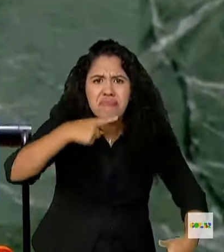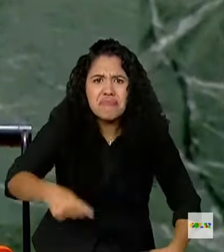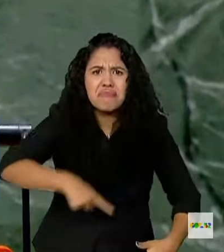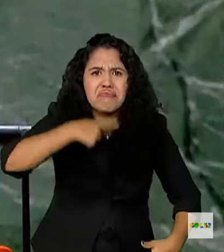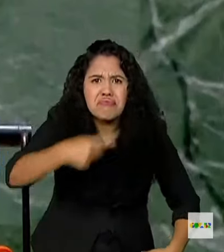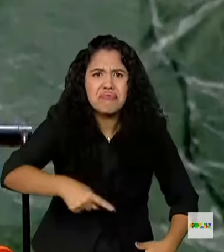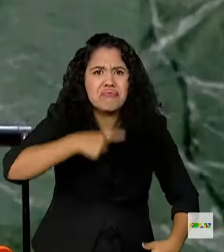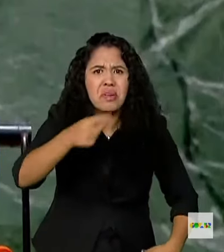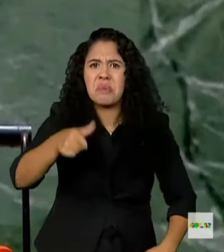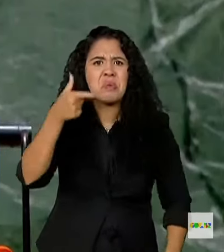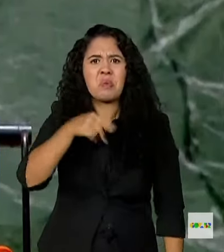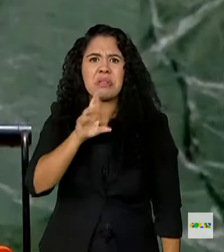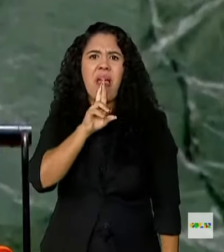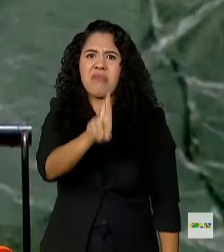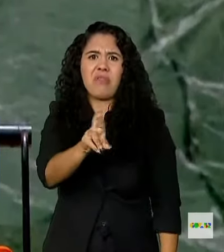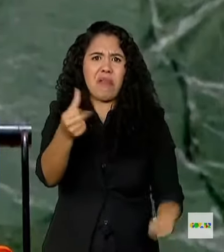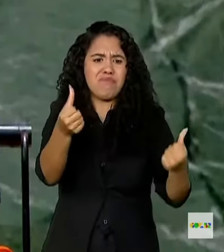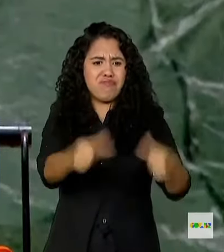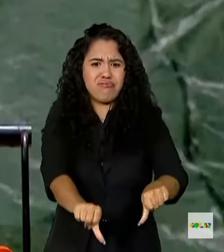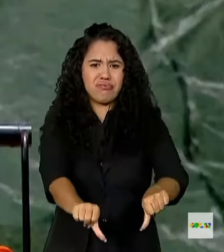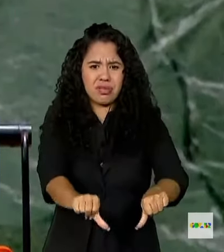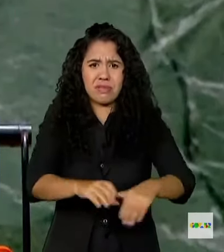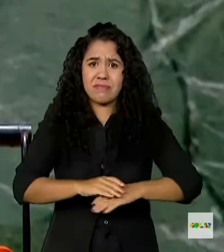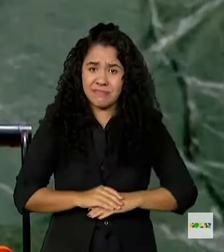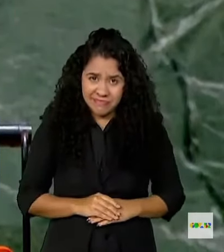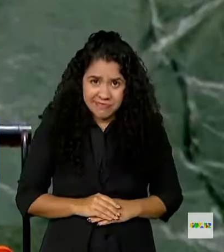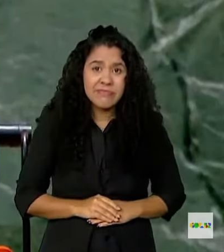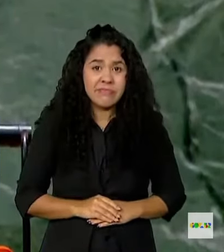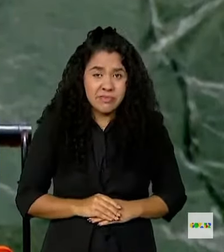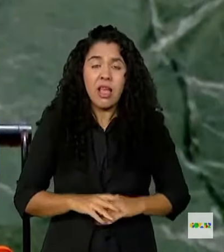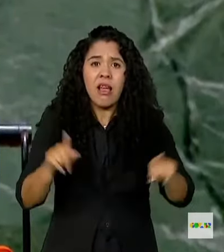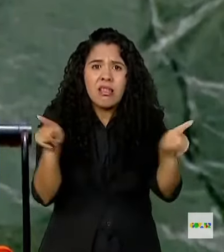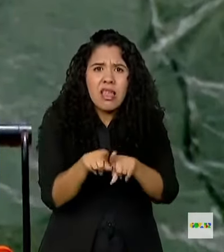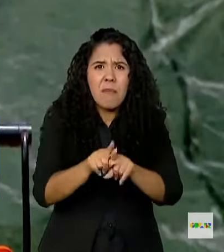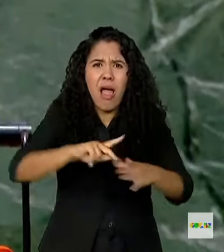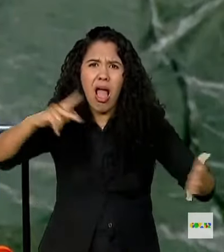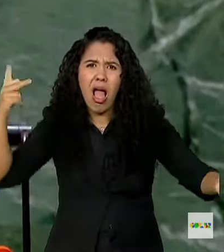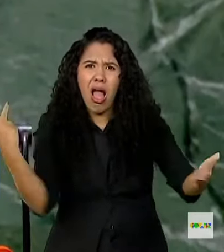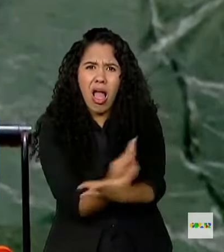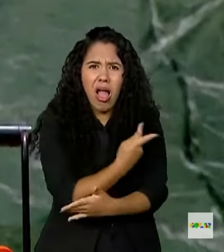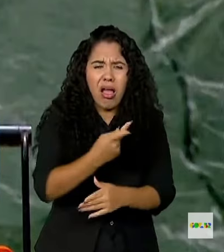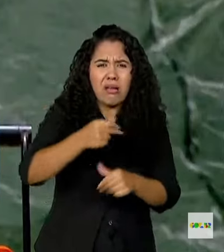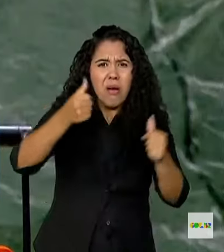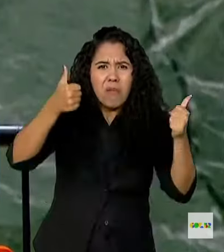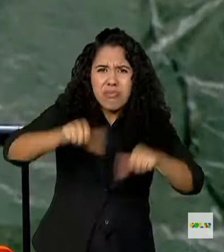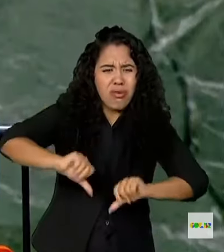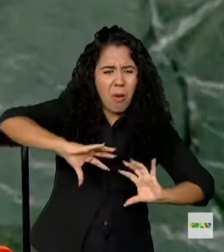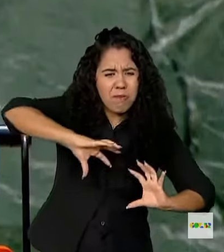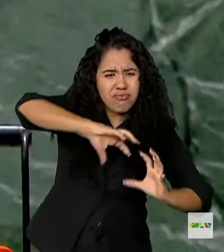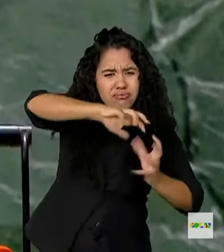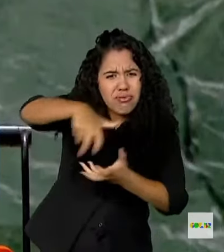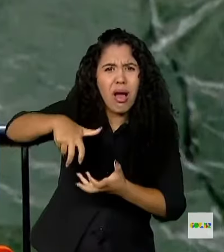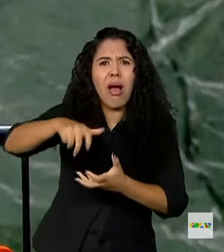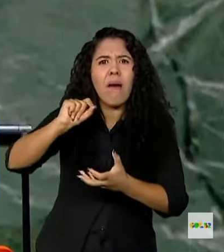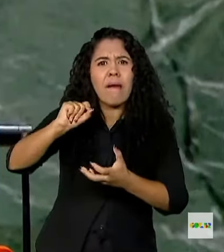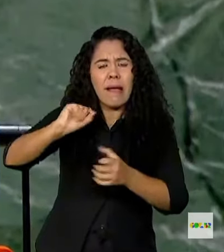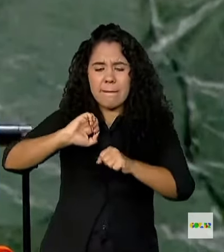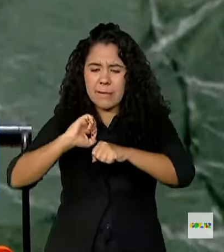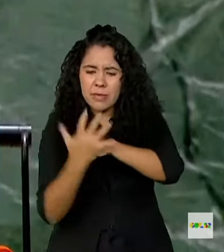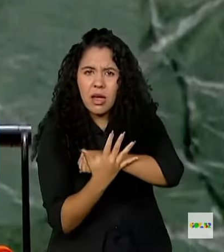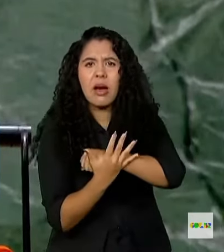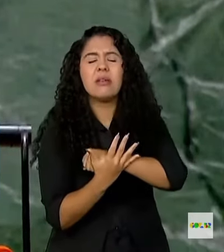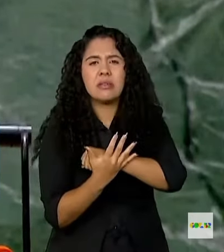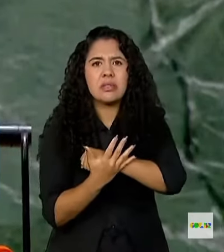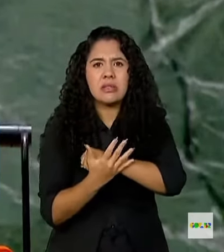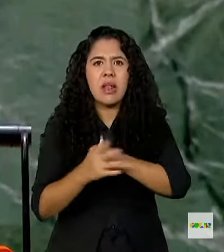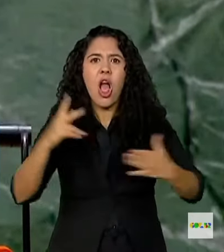resultados insuficientes. Nem mesmo com a tragédia da Covid-19, fomos capazes de nos unir em